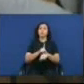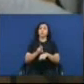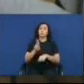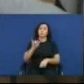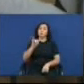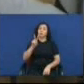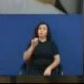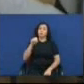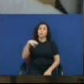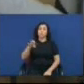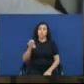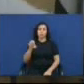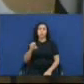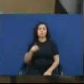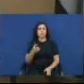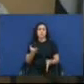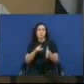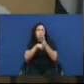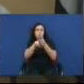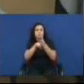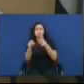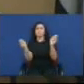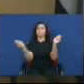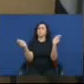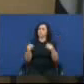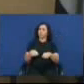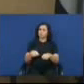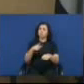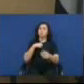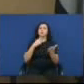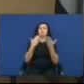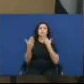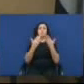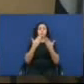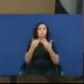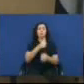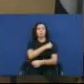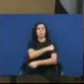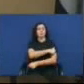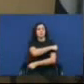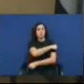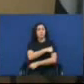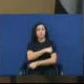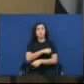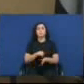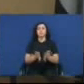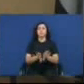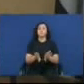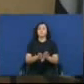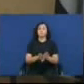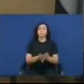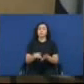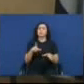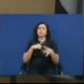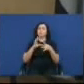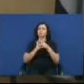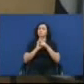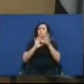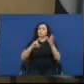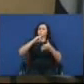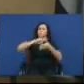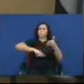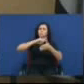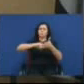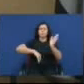alguém tiver aqui e puder questionar, sem problemas. Psicólogos, enfermeiro. A clínica tem alvará da